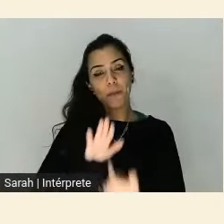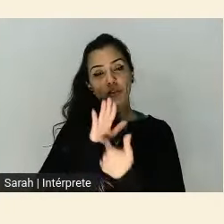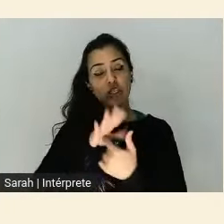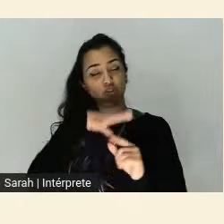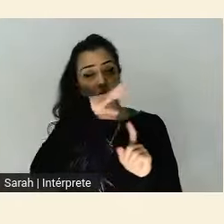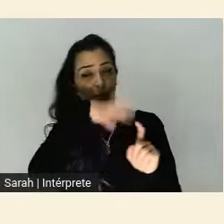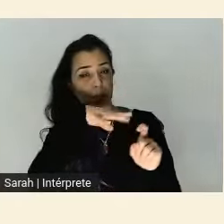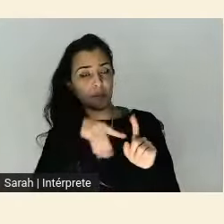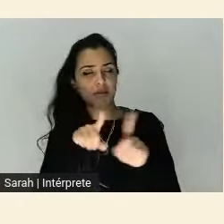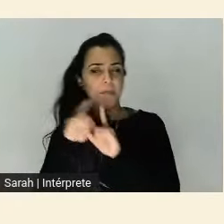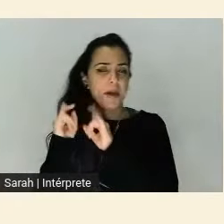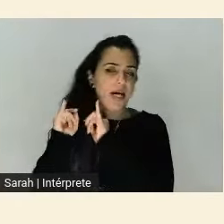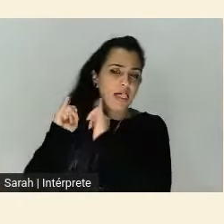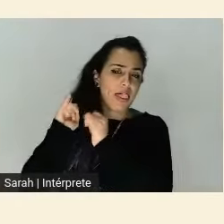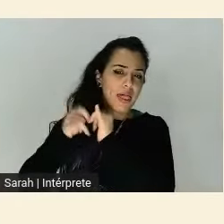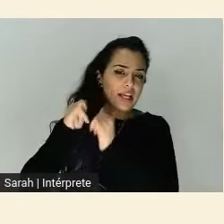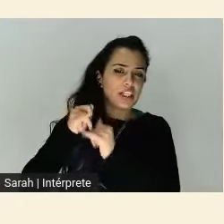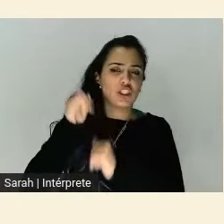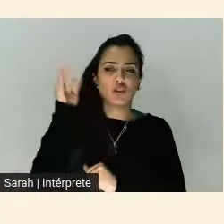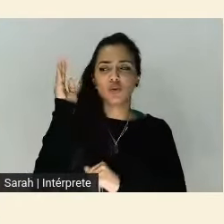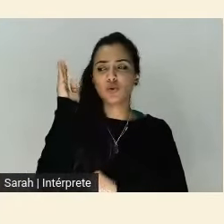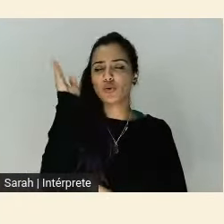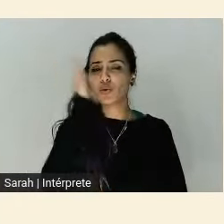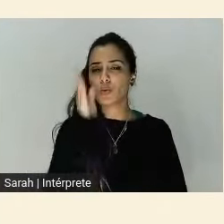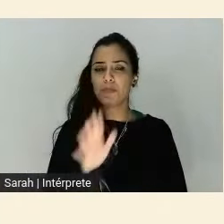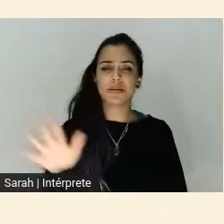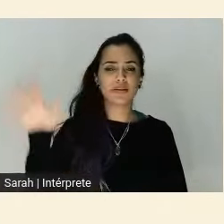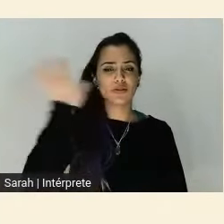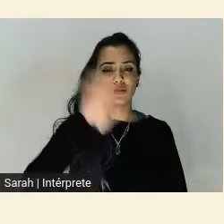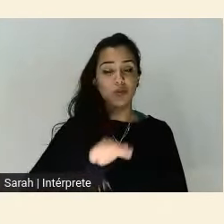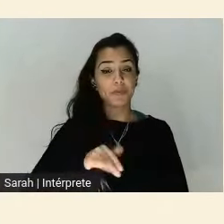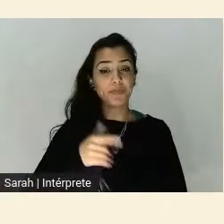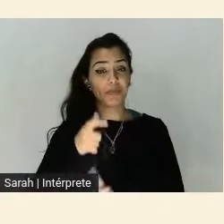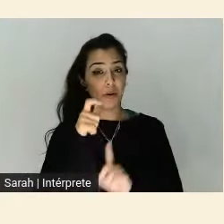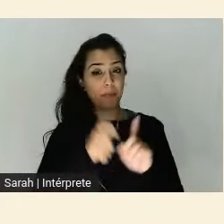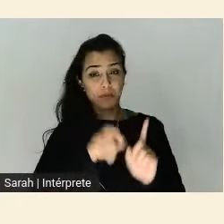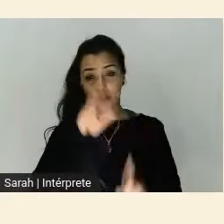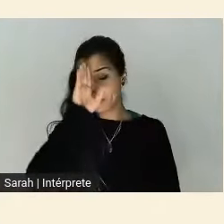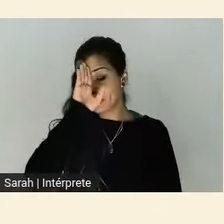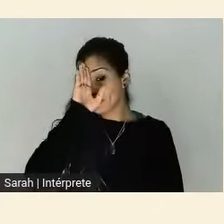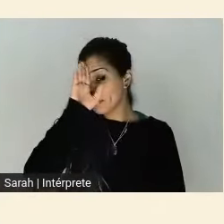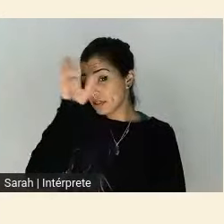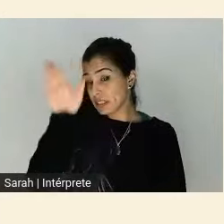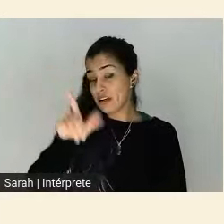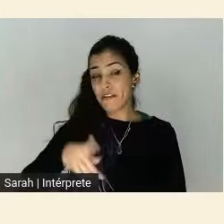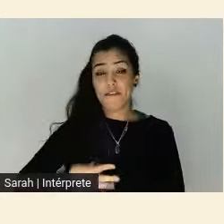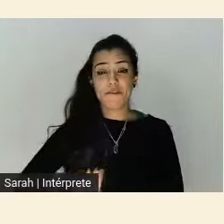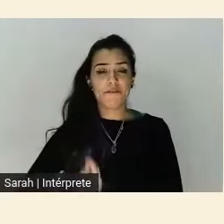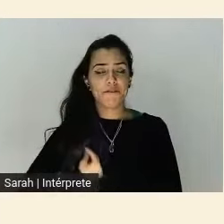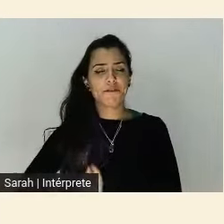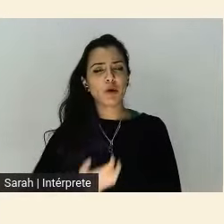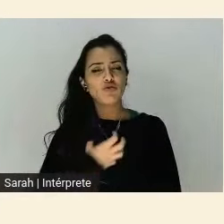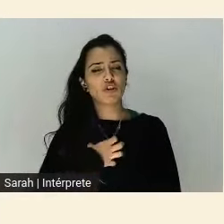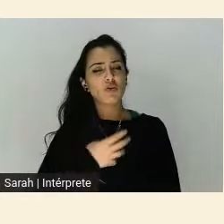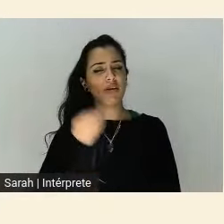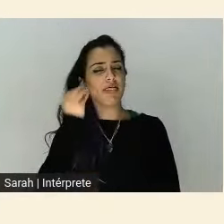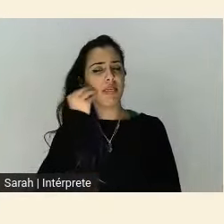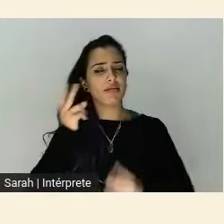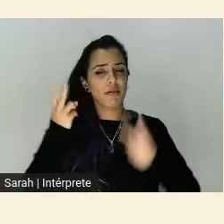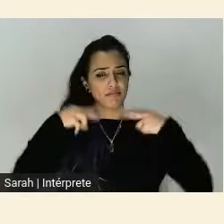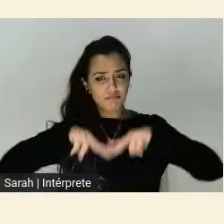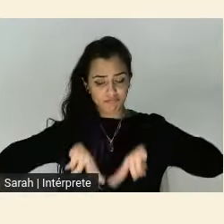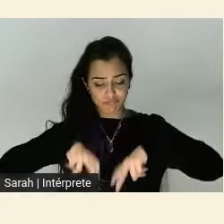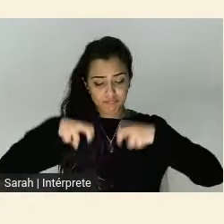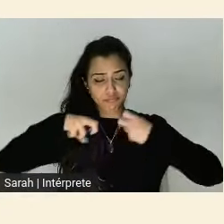cantos do país. A personagem central vive na multiplicidade de se tornar vários seres em todos os tempos,